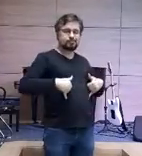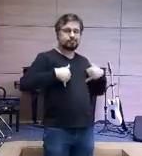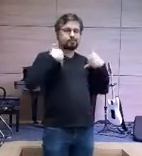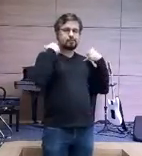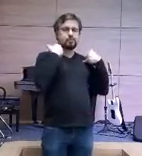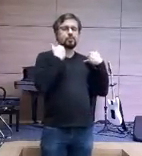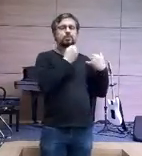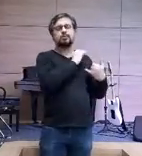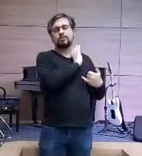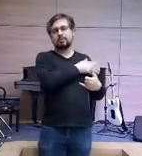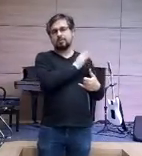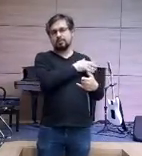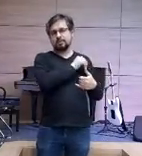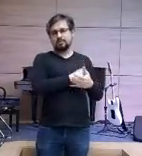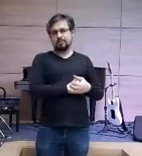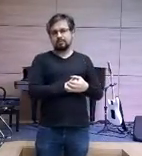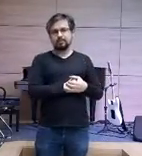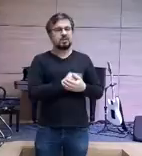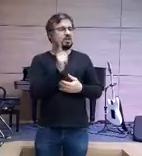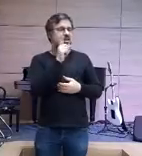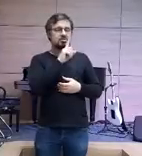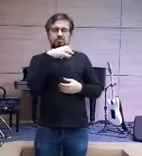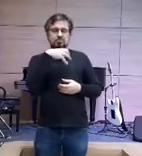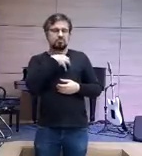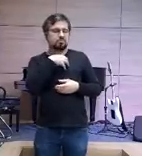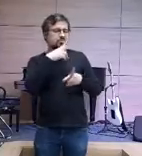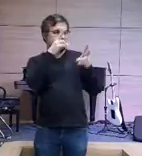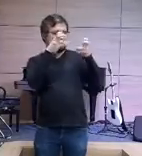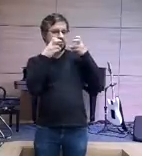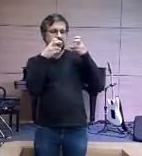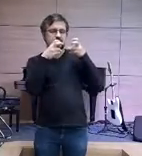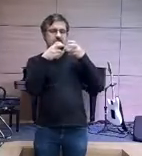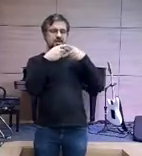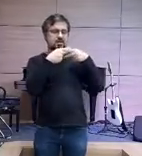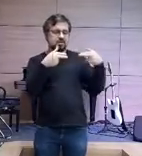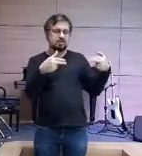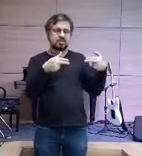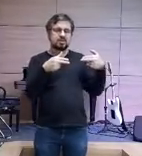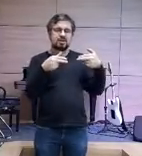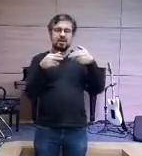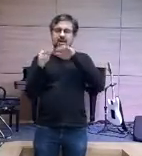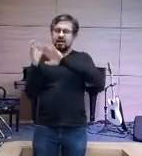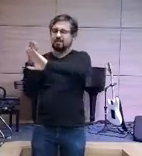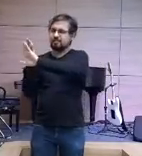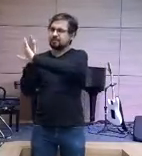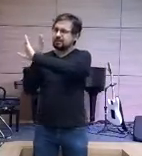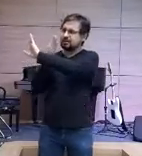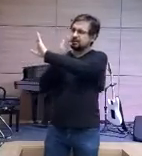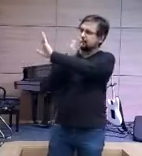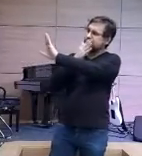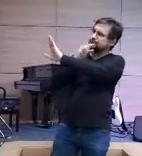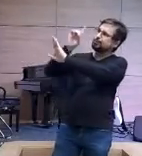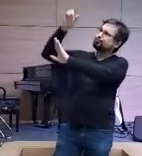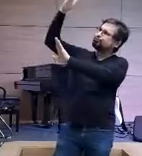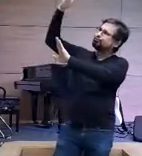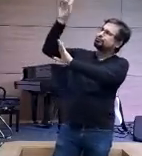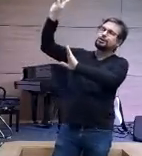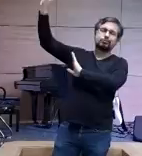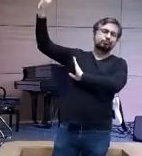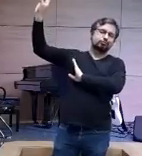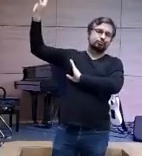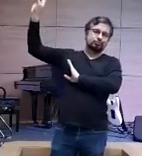ao seu coração e muitas vezes não observamos que aquilo ali está tirando nos da presença do Senhor